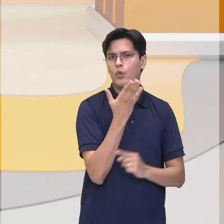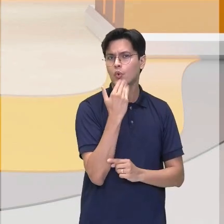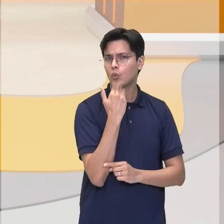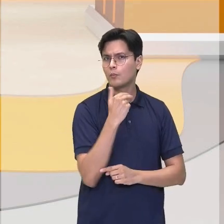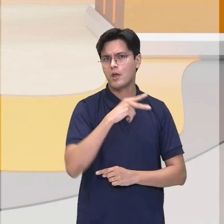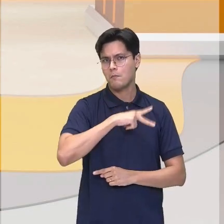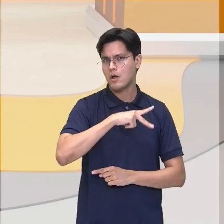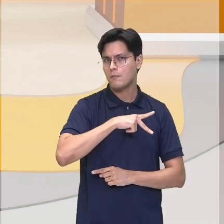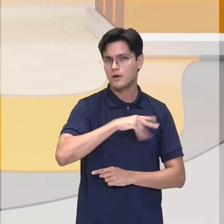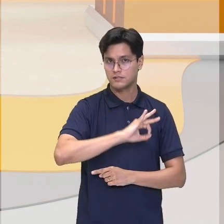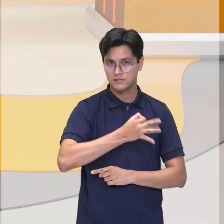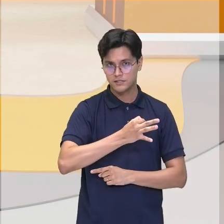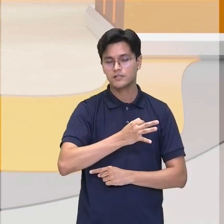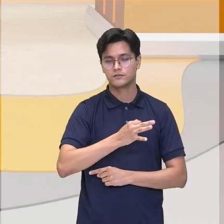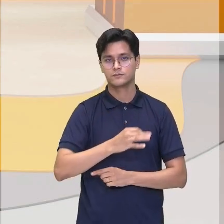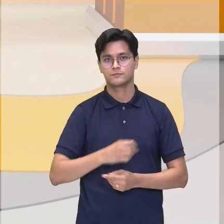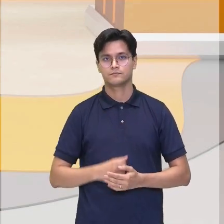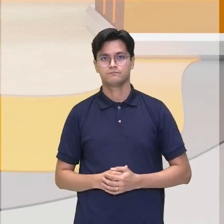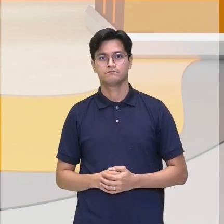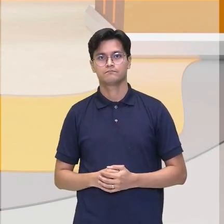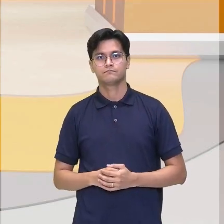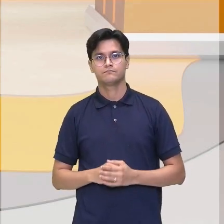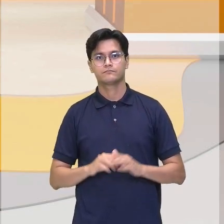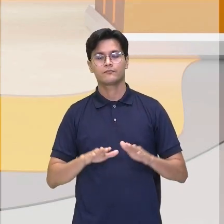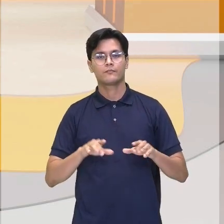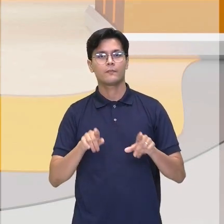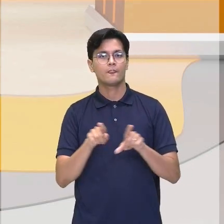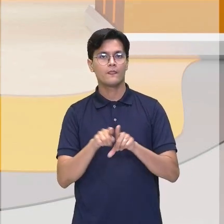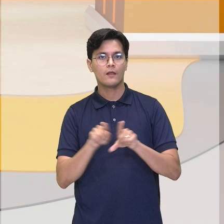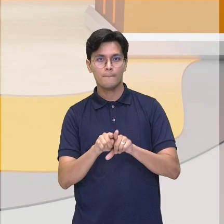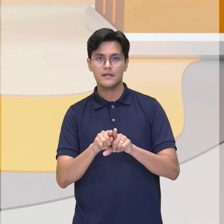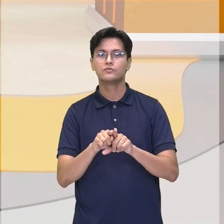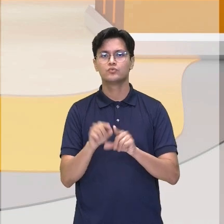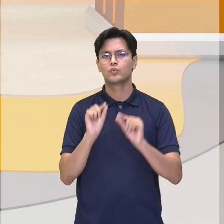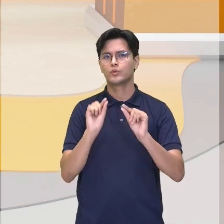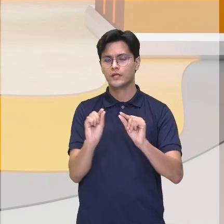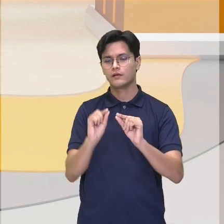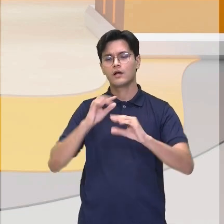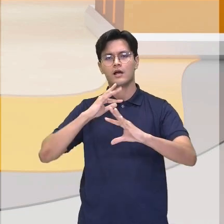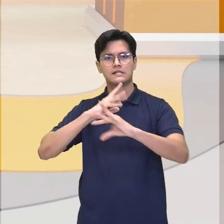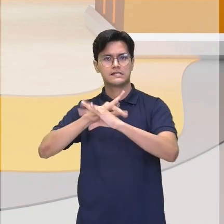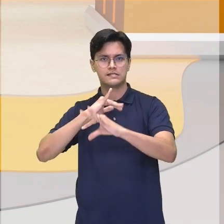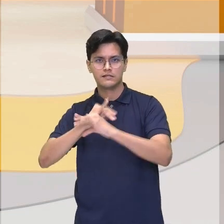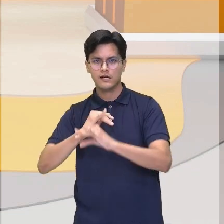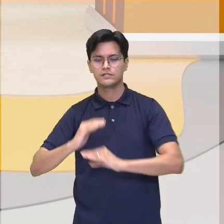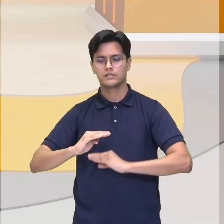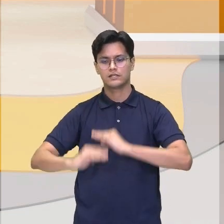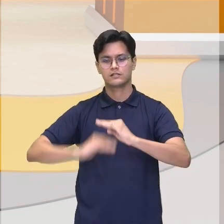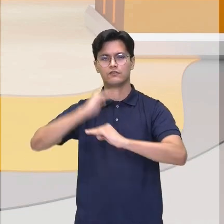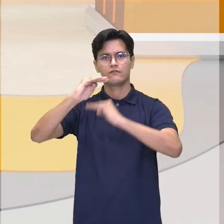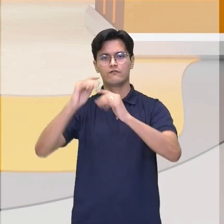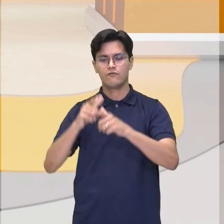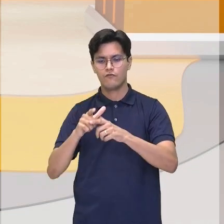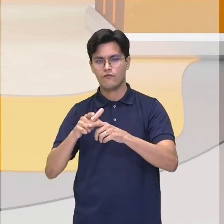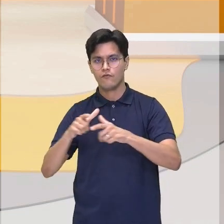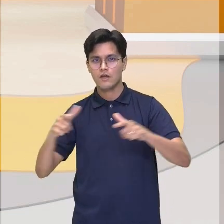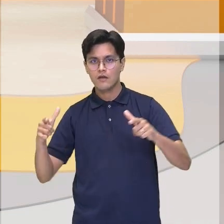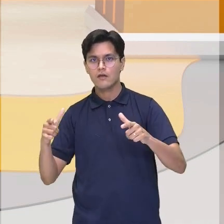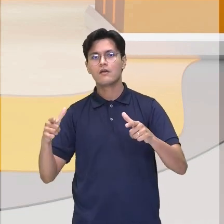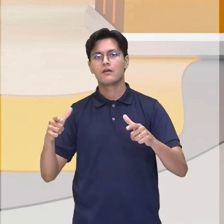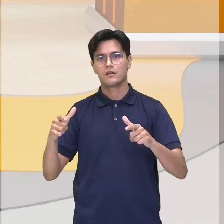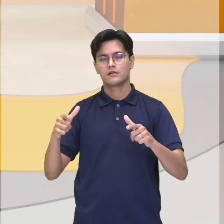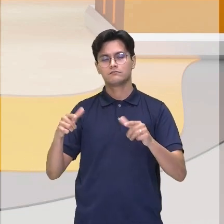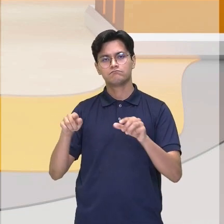própria subsistência. E com o crescimento das cidades e do comércio, haverá um aumento de produção para